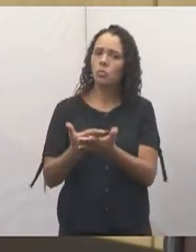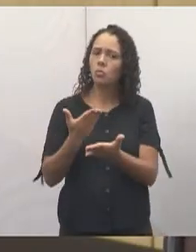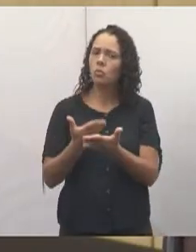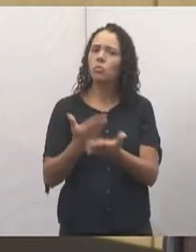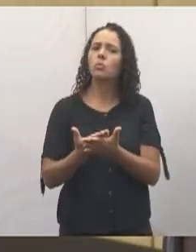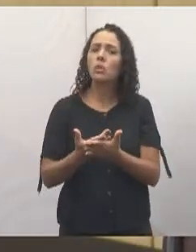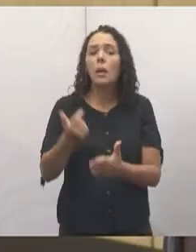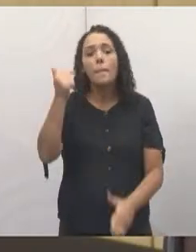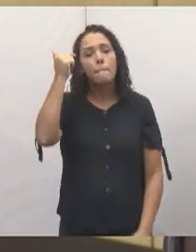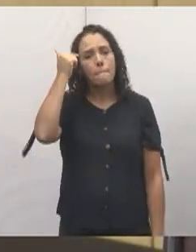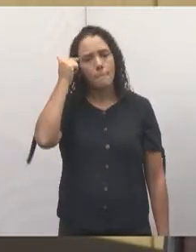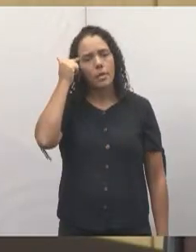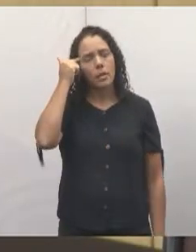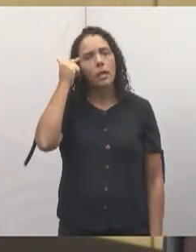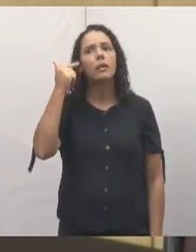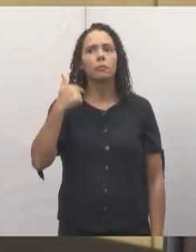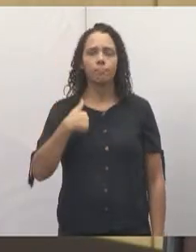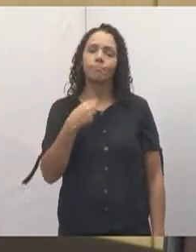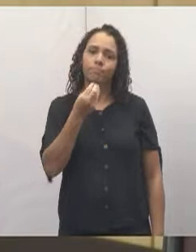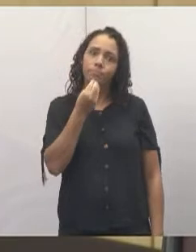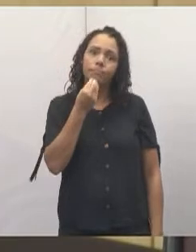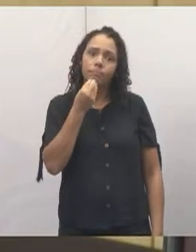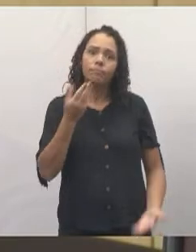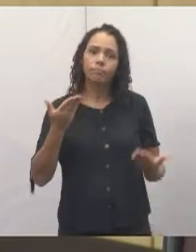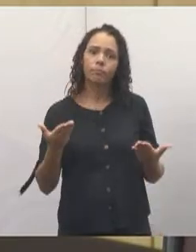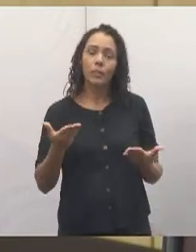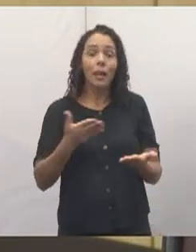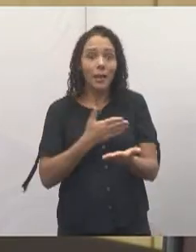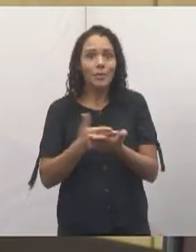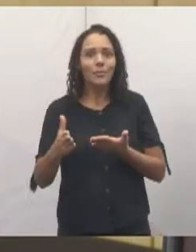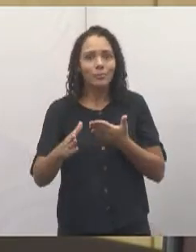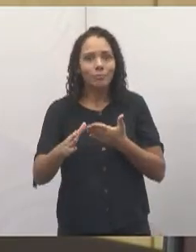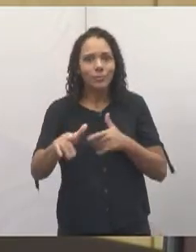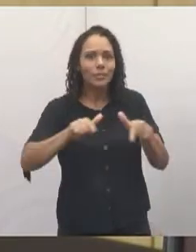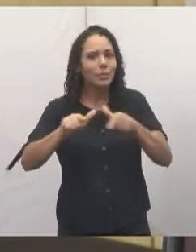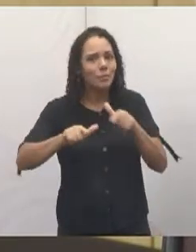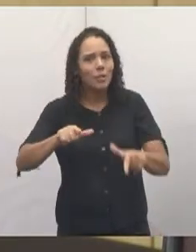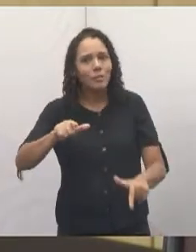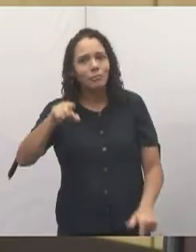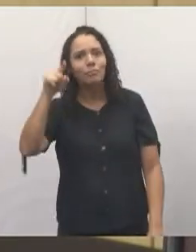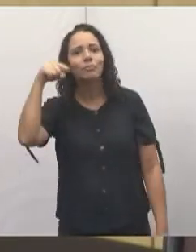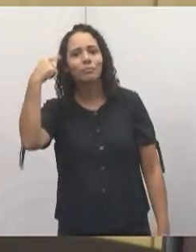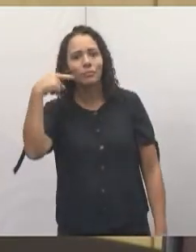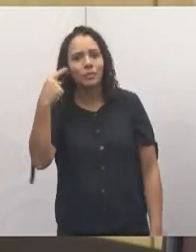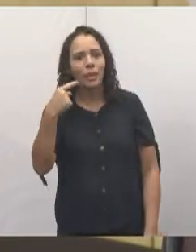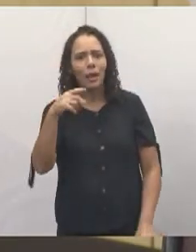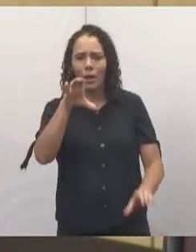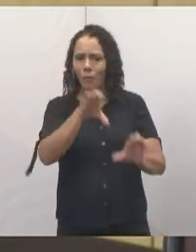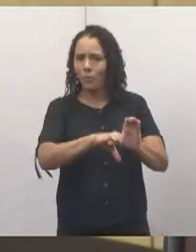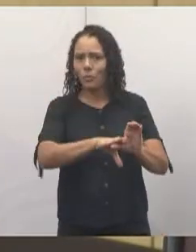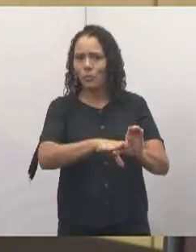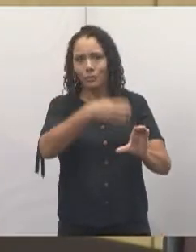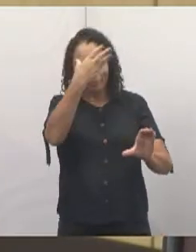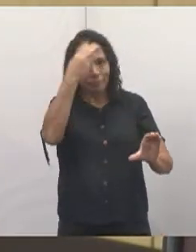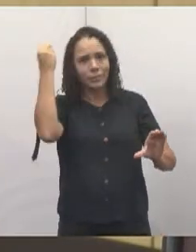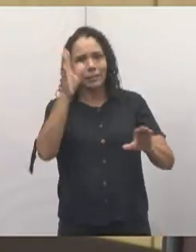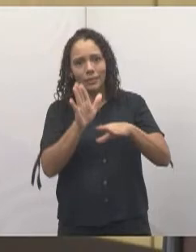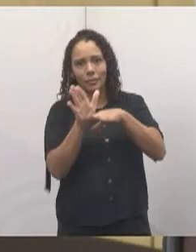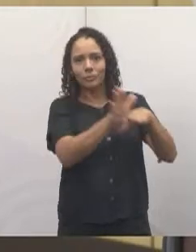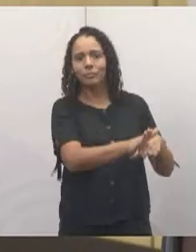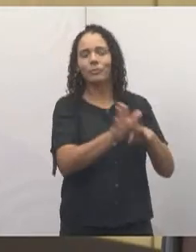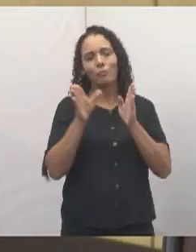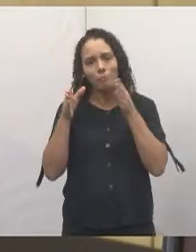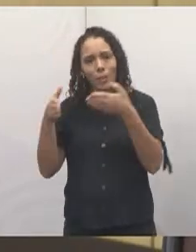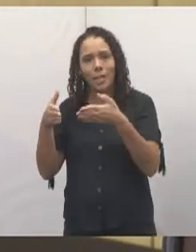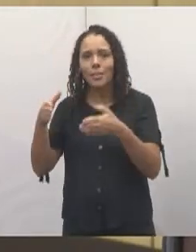não, vou tentar, né? E aí eu comecei a advogar. Aí eu simplesmente esqueci dos concursos. Eu falei, é aqui. Né? Então eu